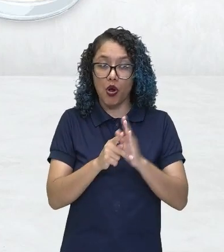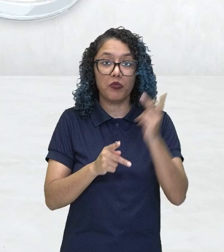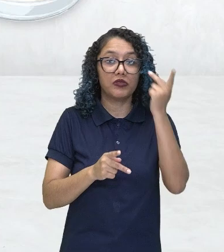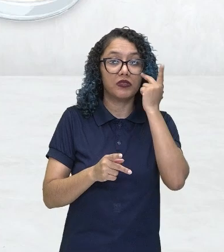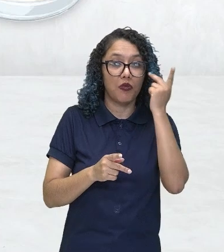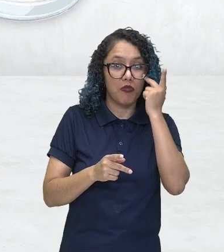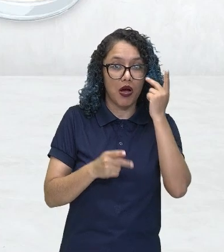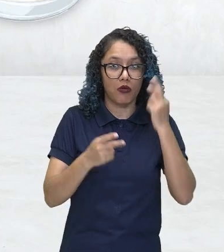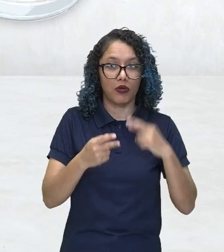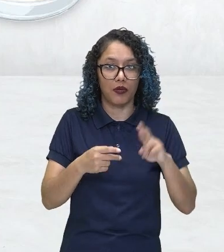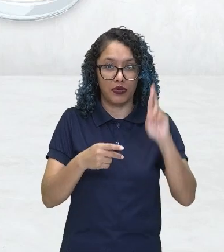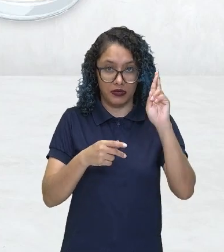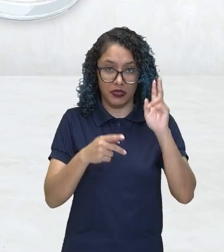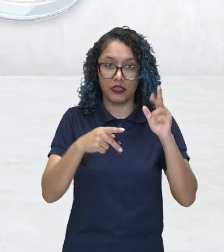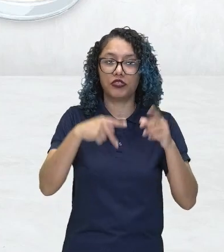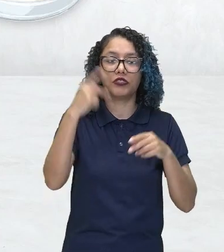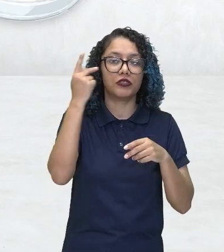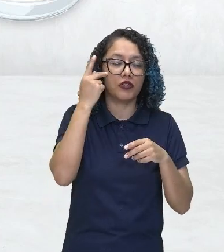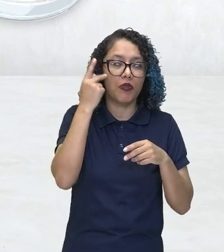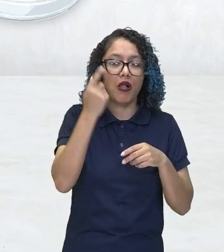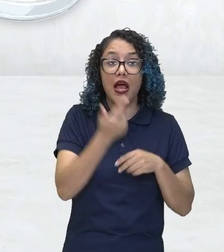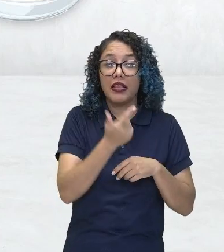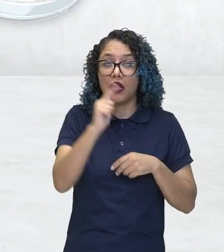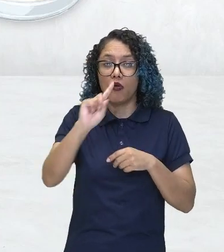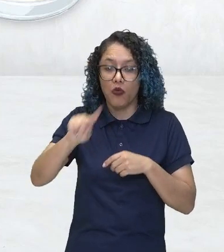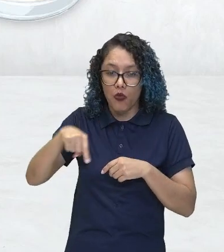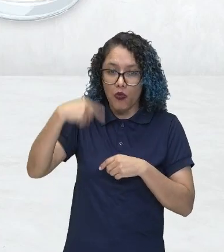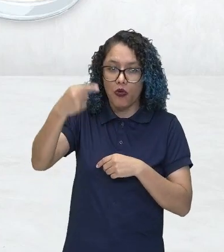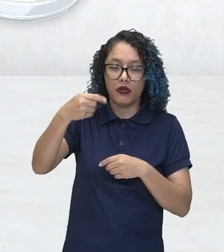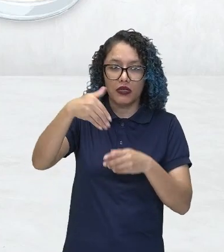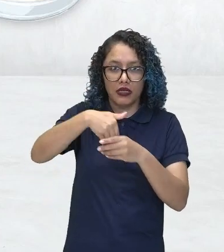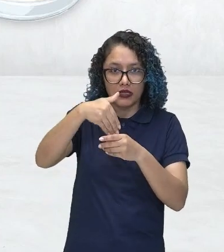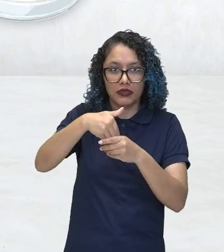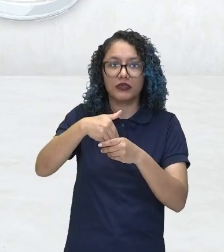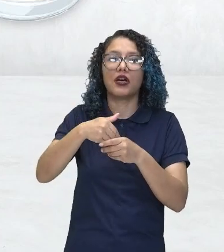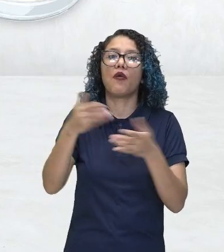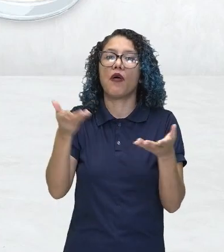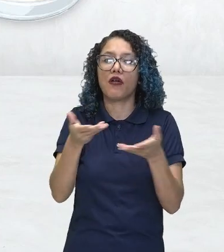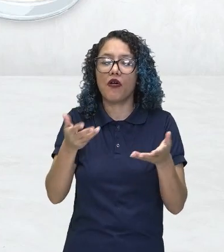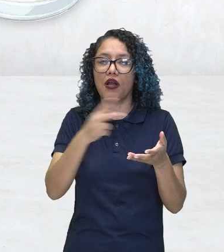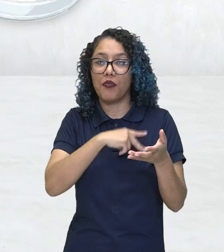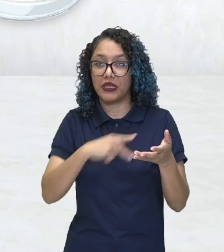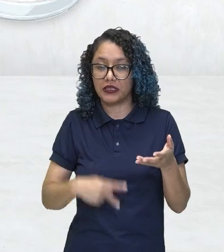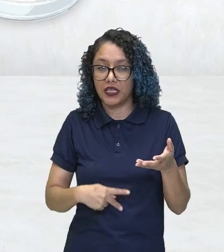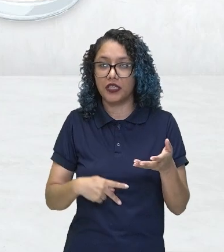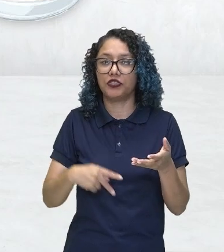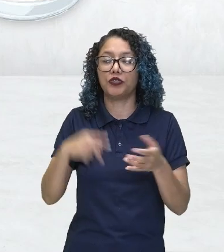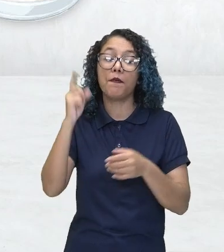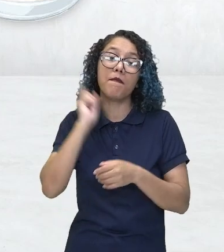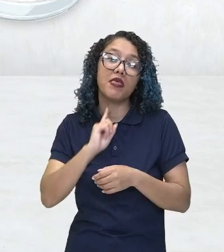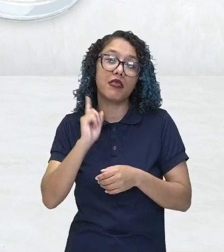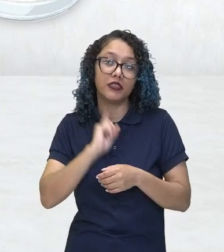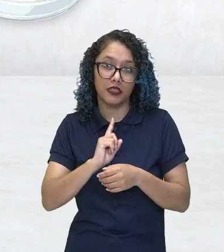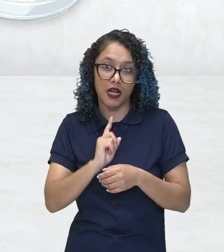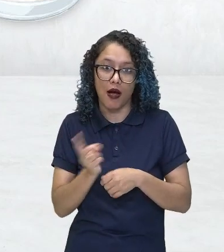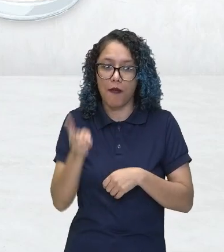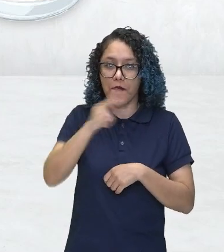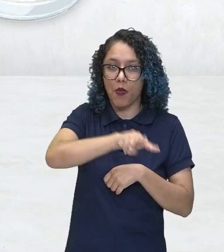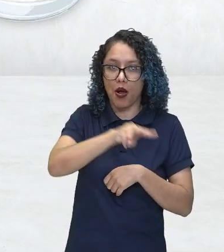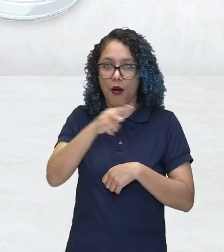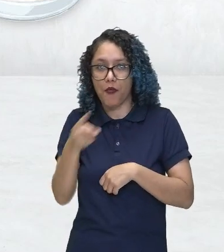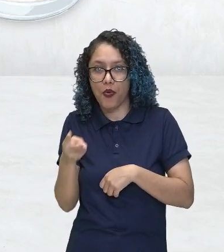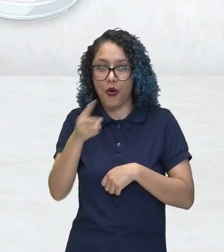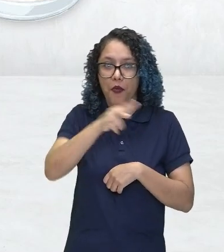cafeicultores, na outra eleição saía de Minas Gerais, era apontado por Minas Gerais, aí pelos os criadores de